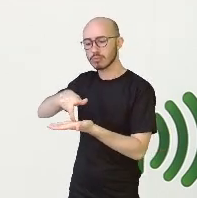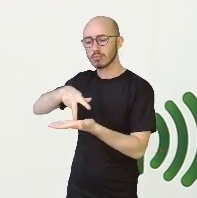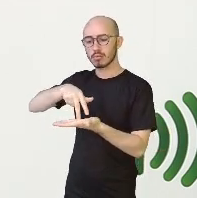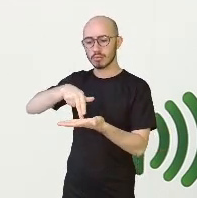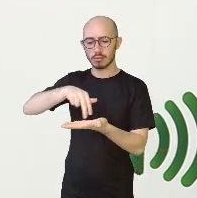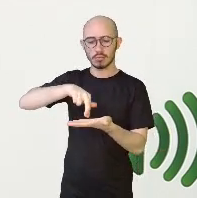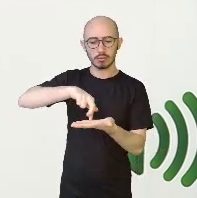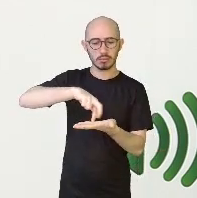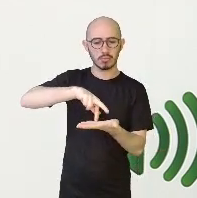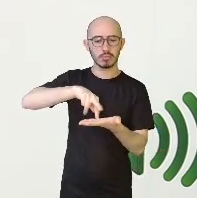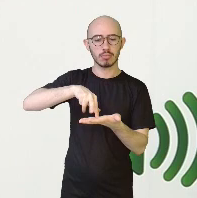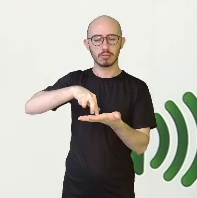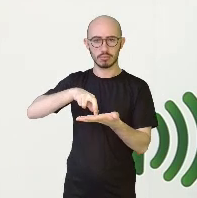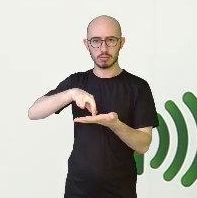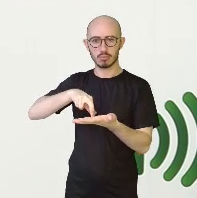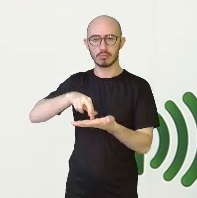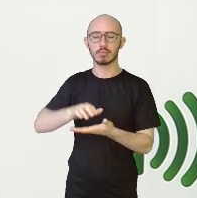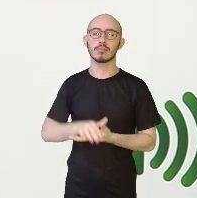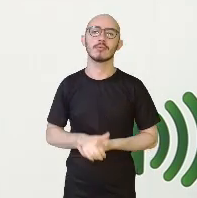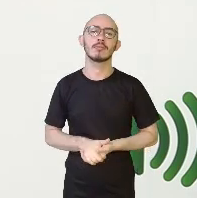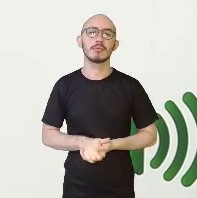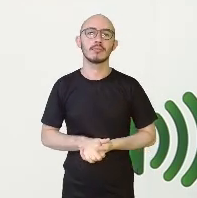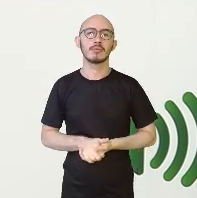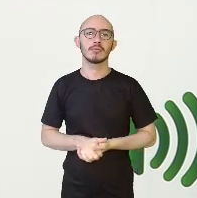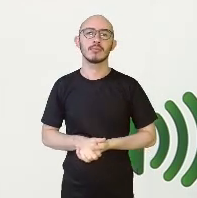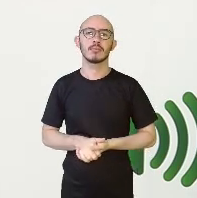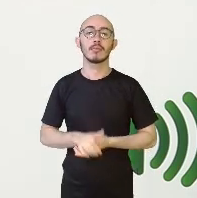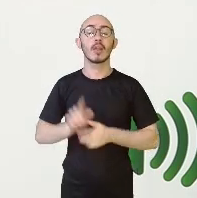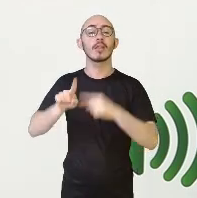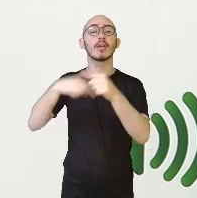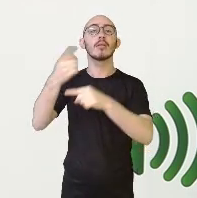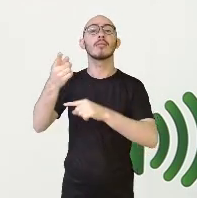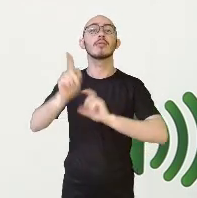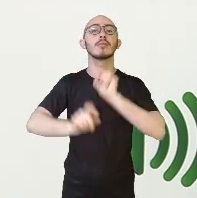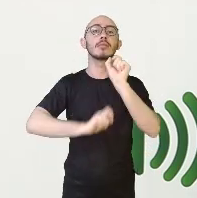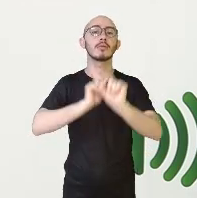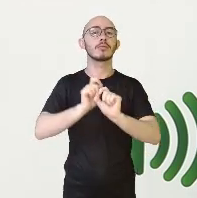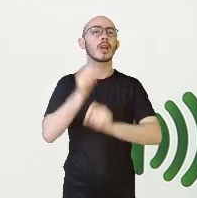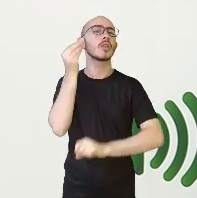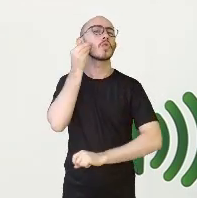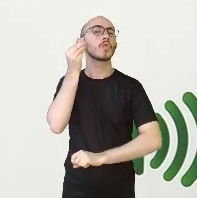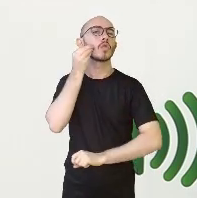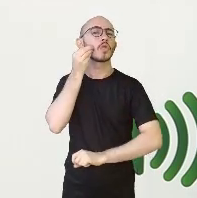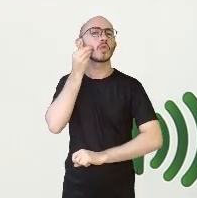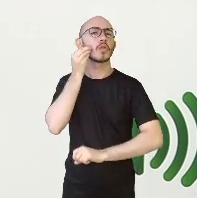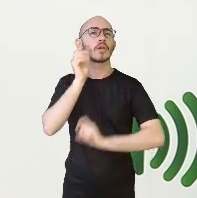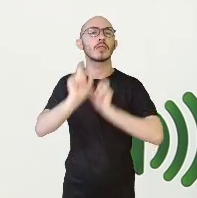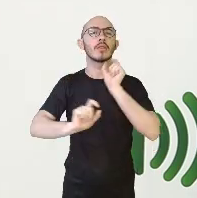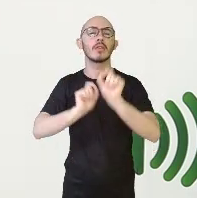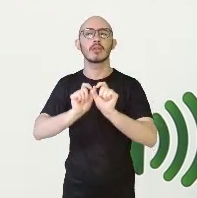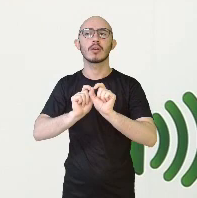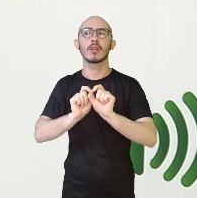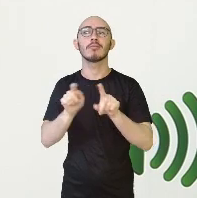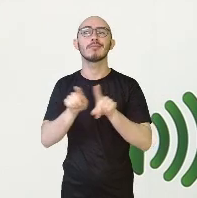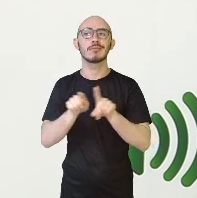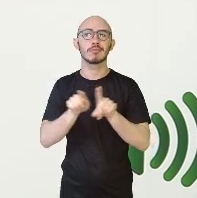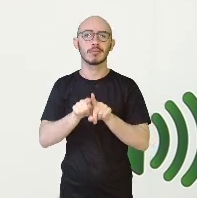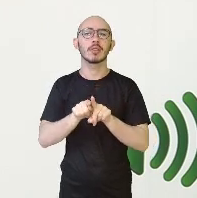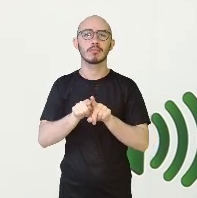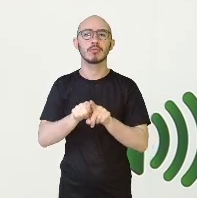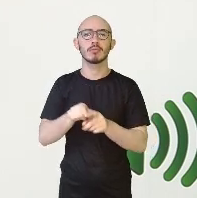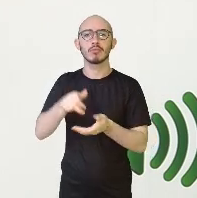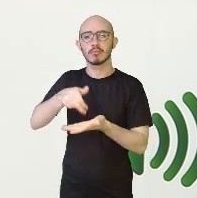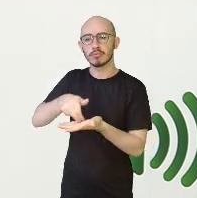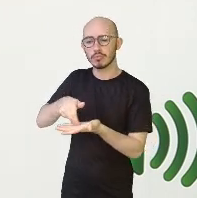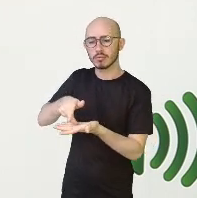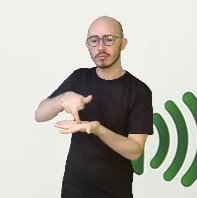tenta com a outra. São com as duas pernas. E depois, tenta colocar esse